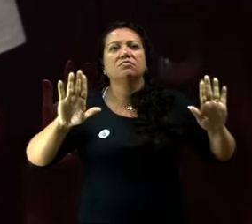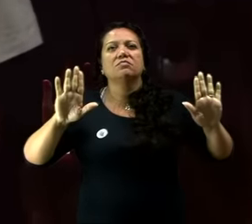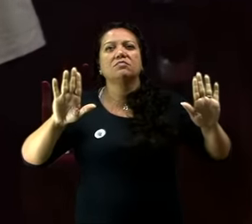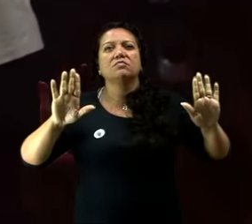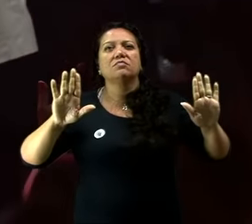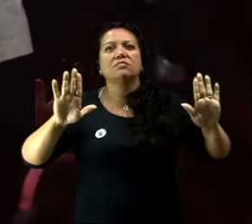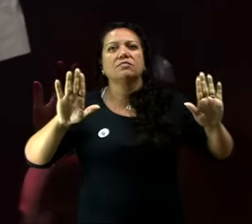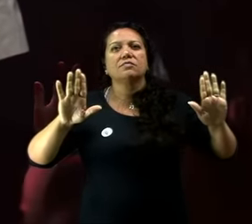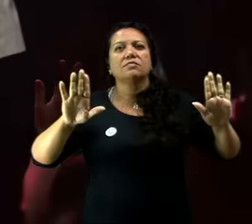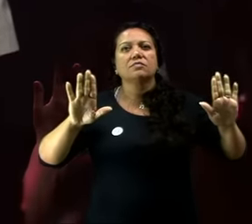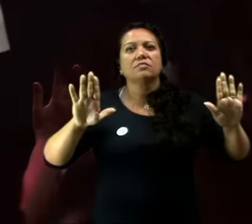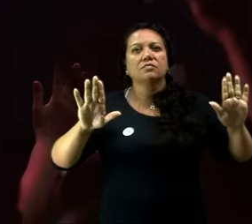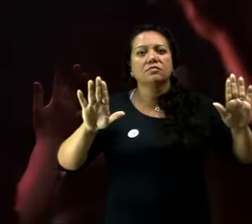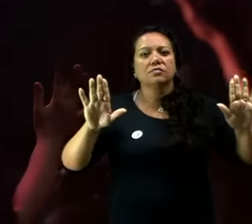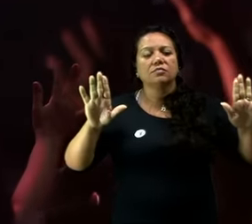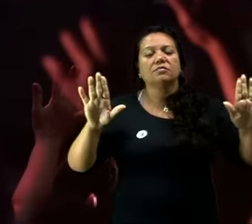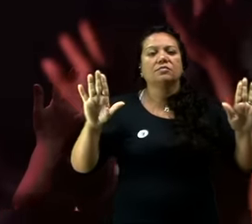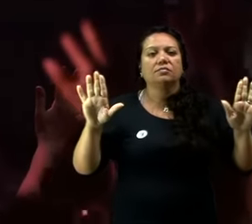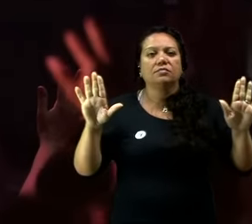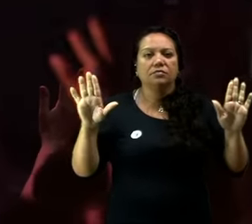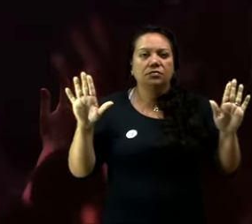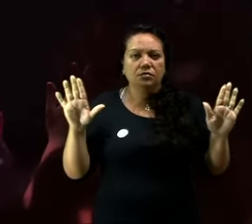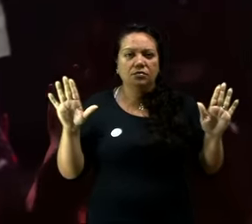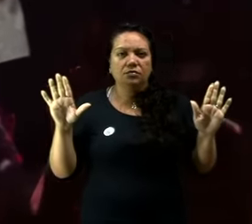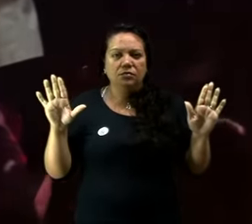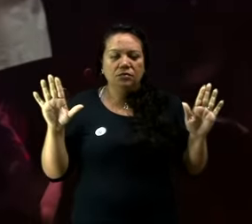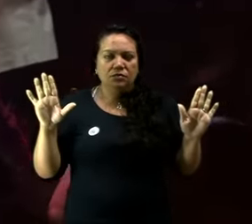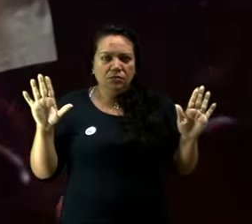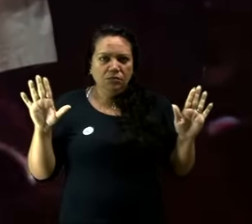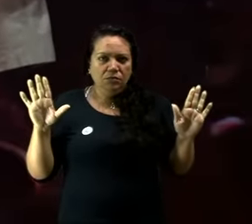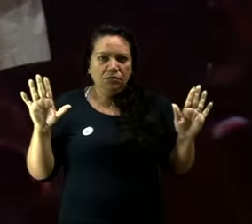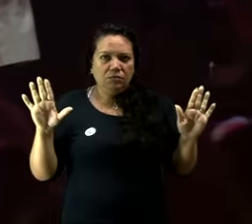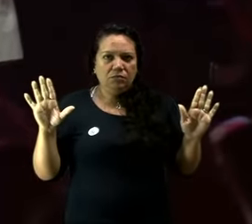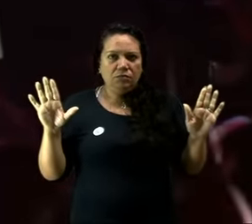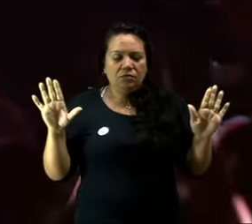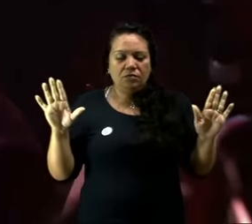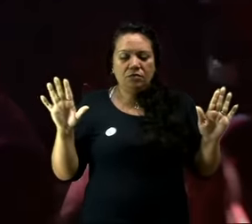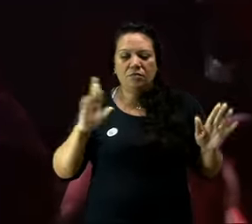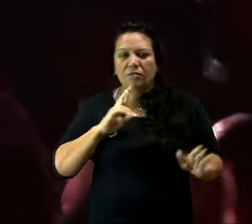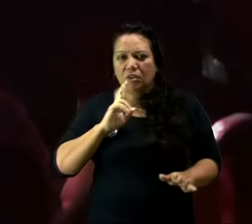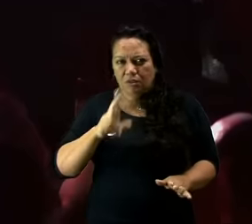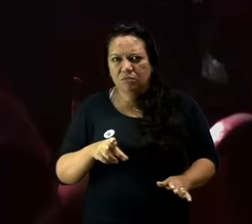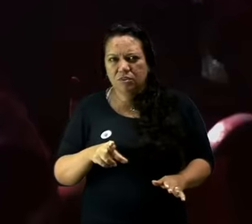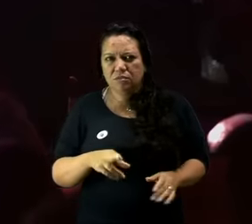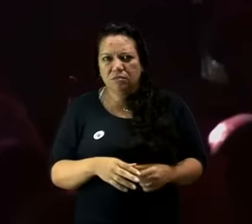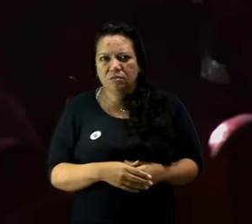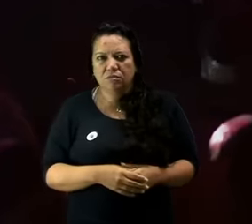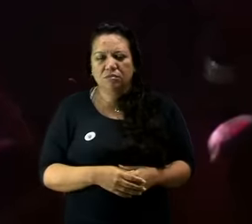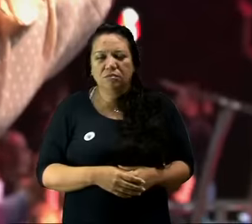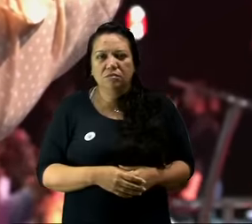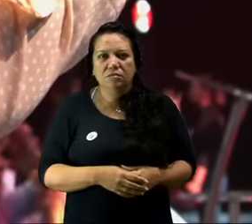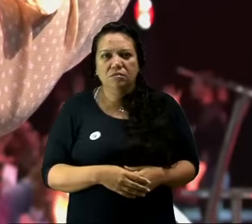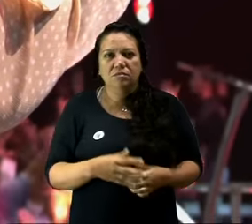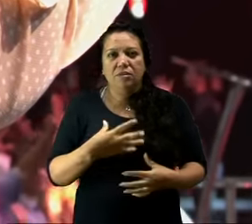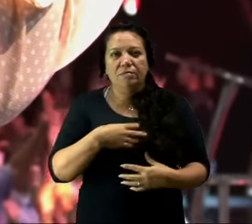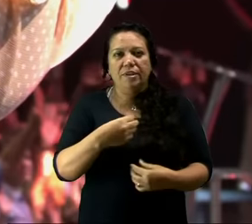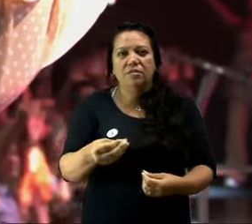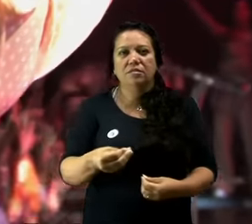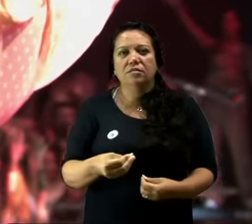Repete comigo: a liderança da minha igreja,